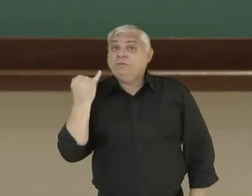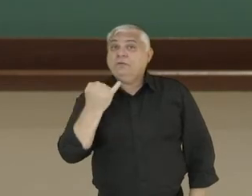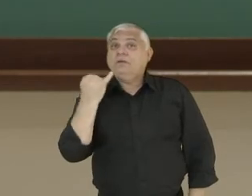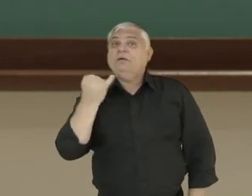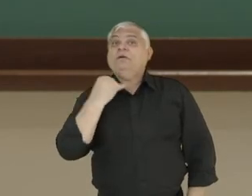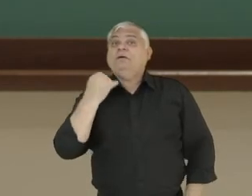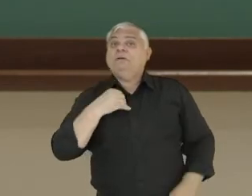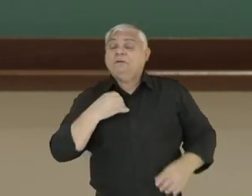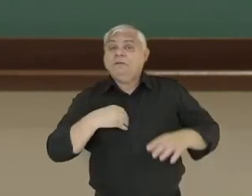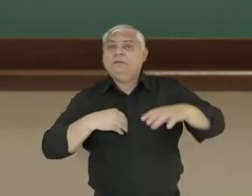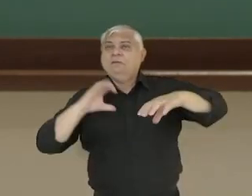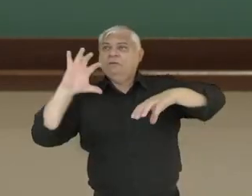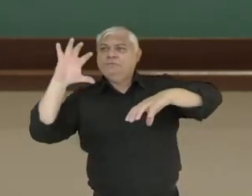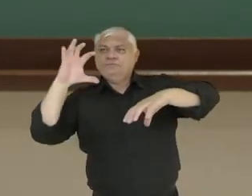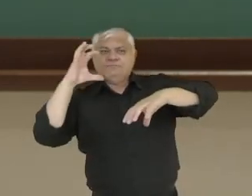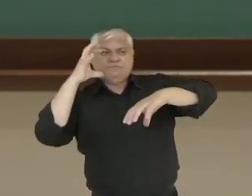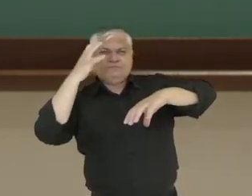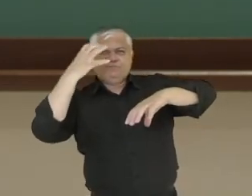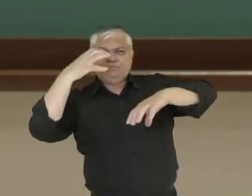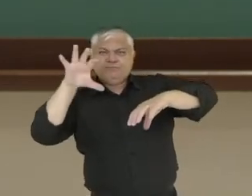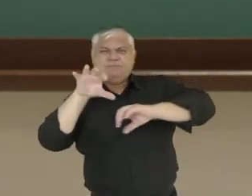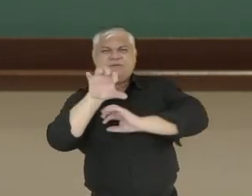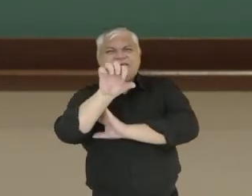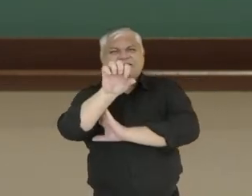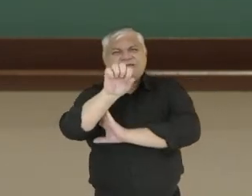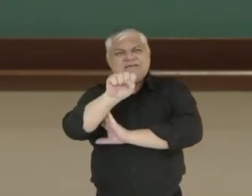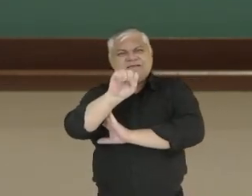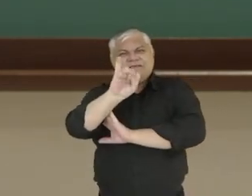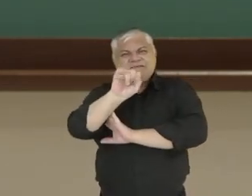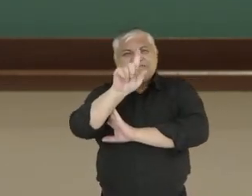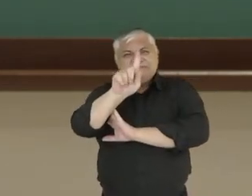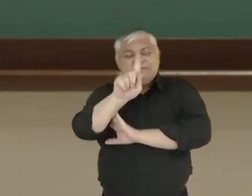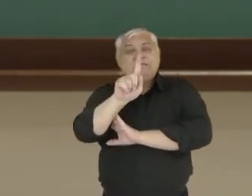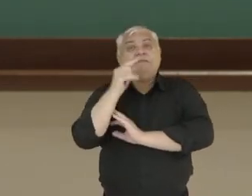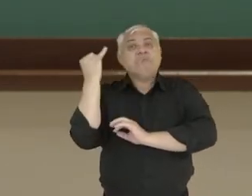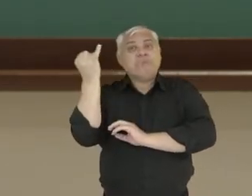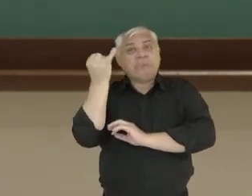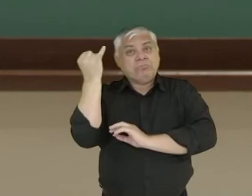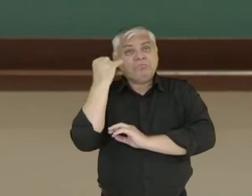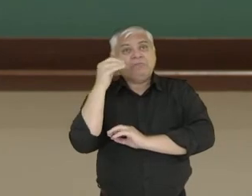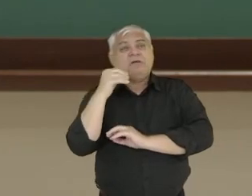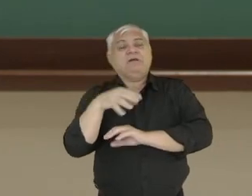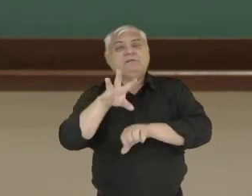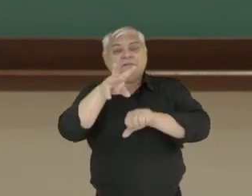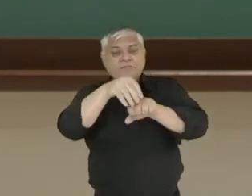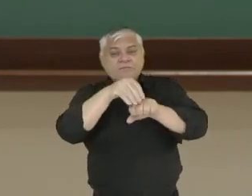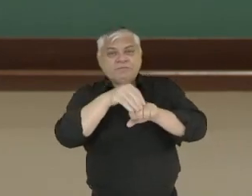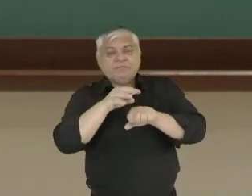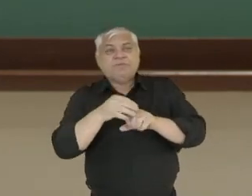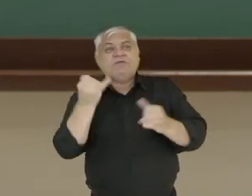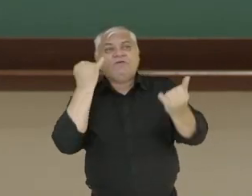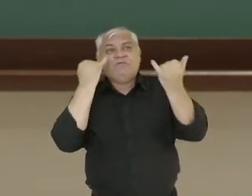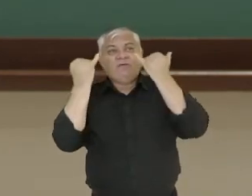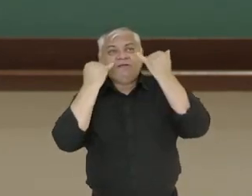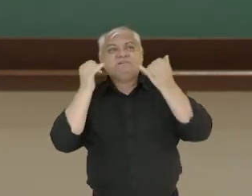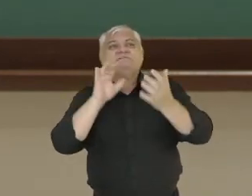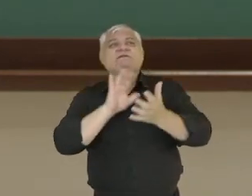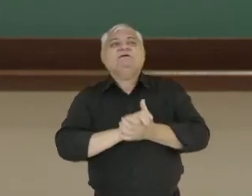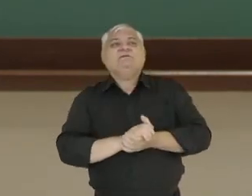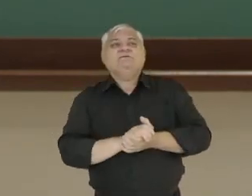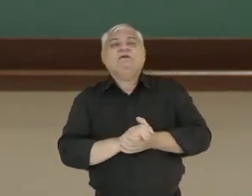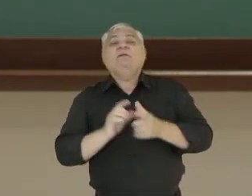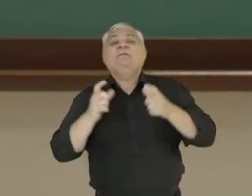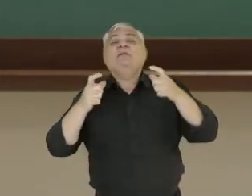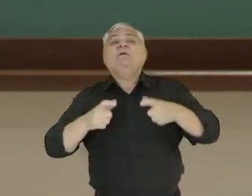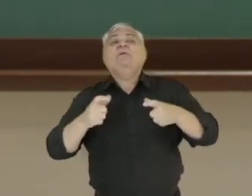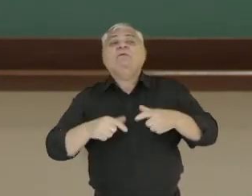sensoriamento remoto e esse SIG, esse conjunto de dados e informações. E a partir disso, ó, a gente vai para